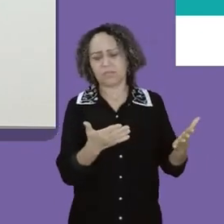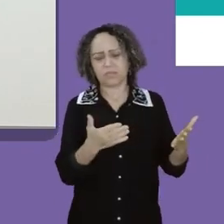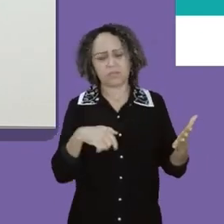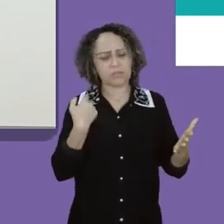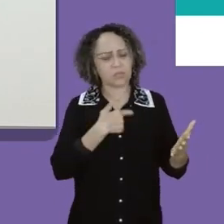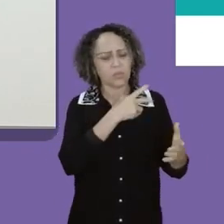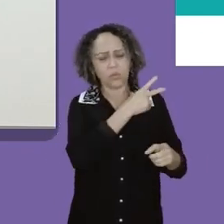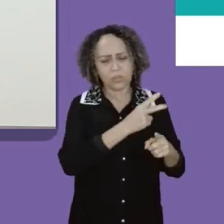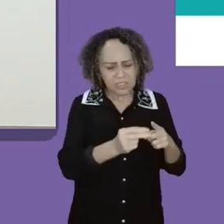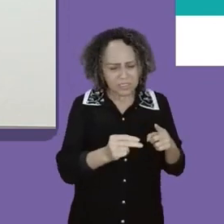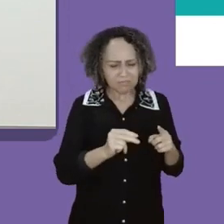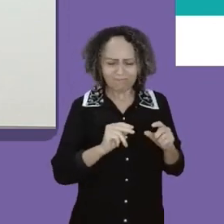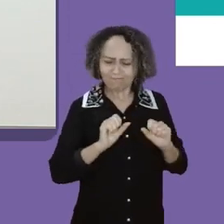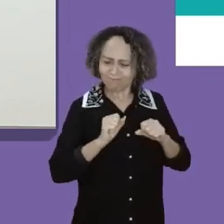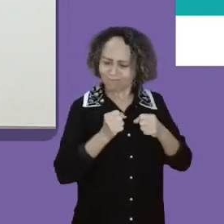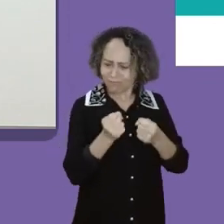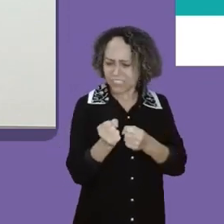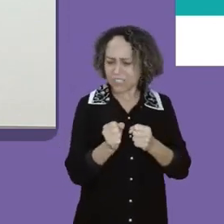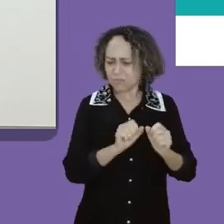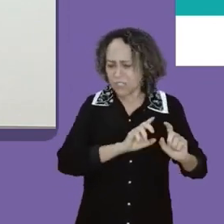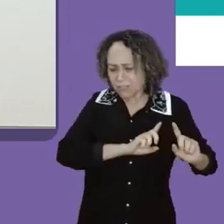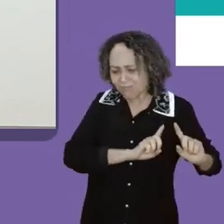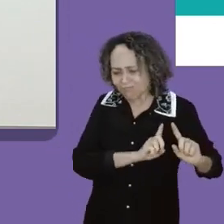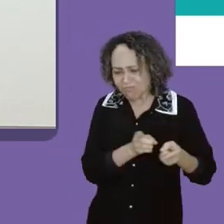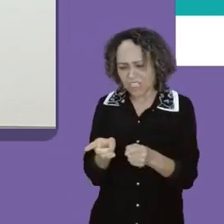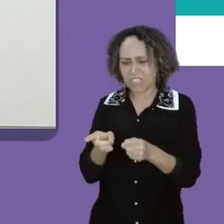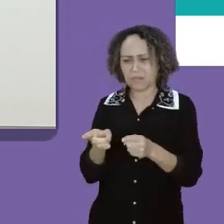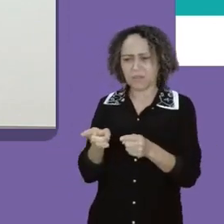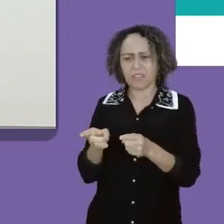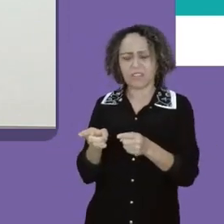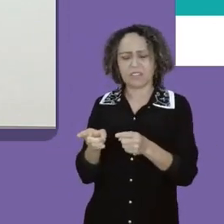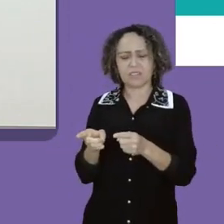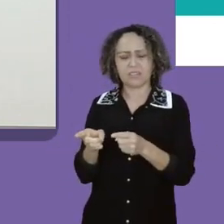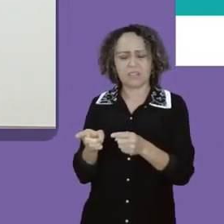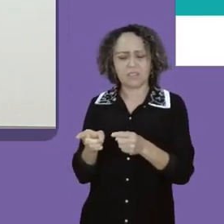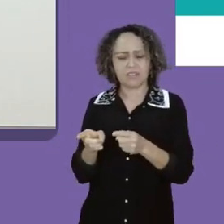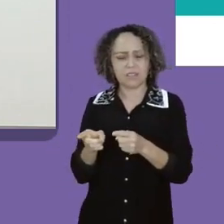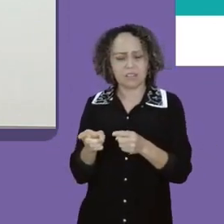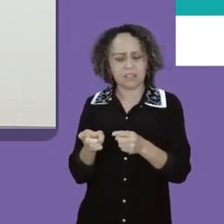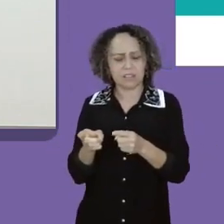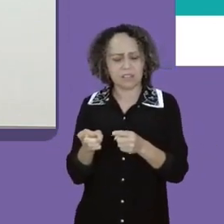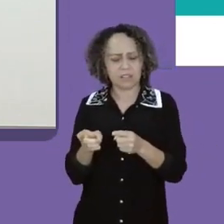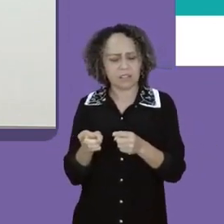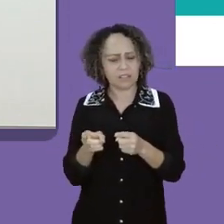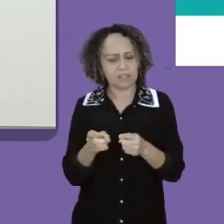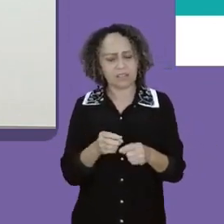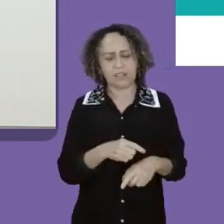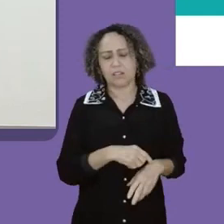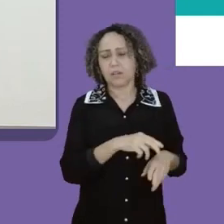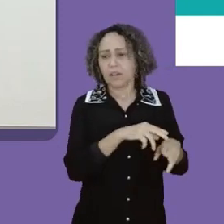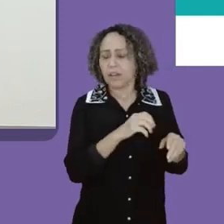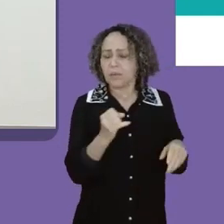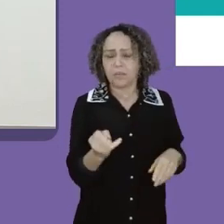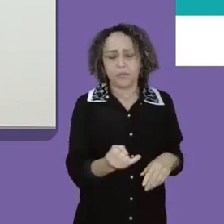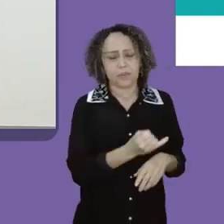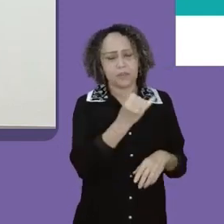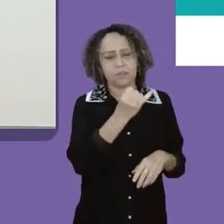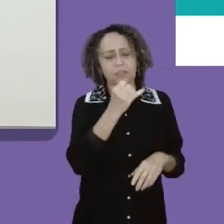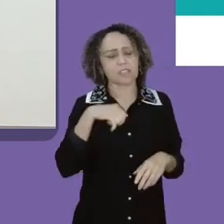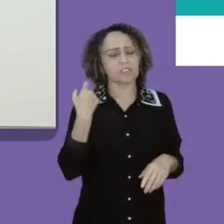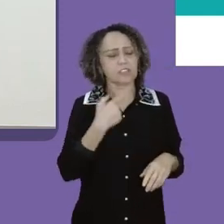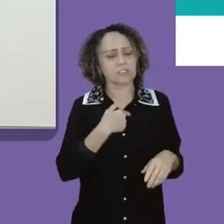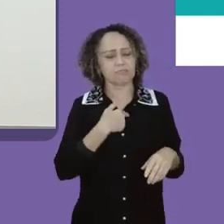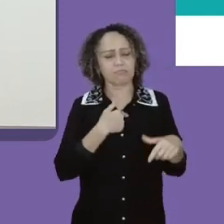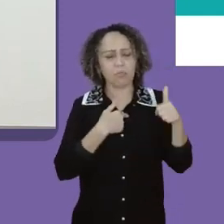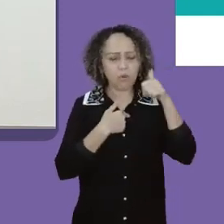muito enfrentamento, e por isso que é tão importante a gente estar organizada, ou